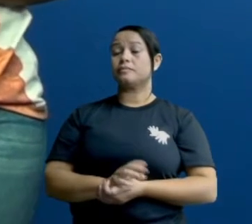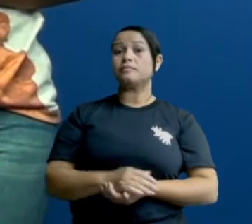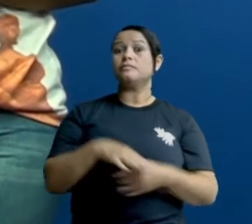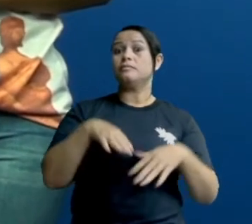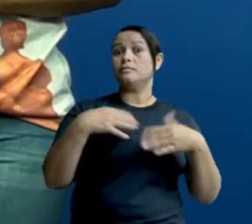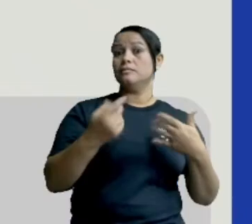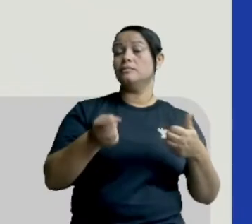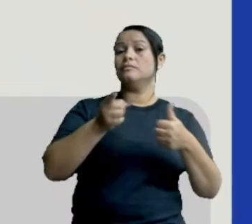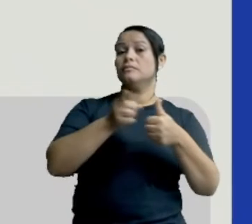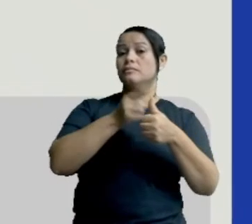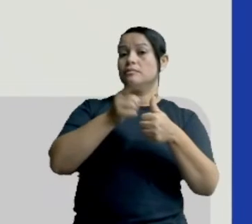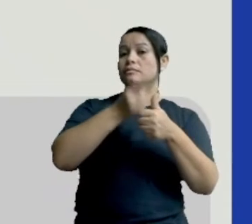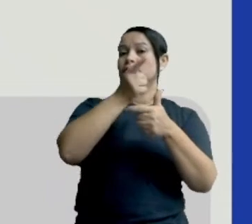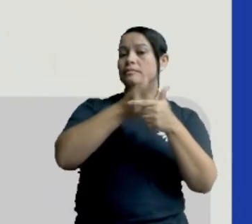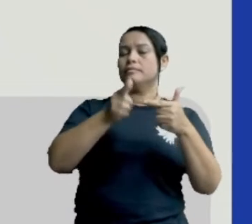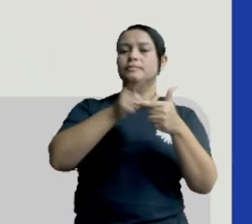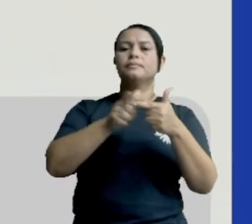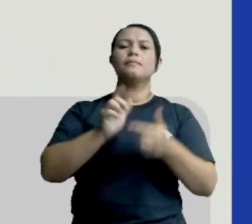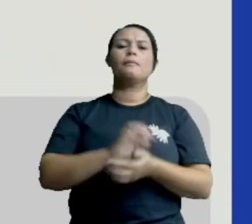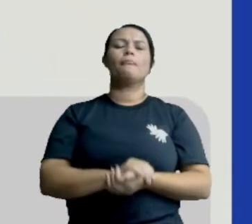Vamos ao nosso primeiro problema.